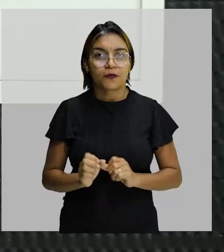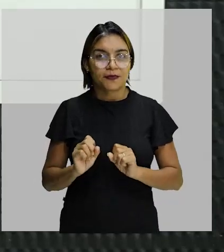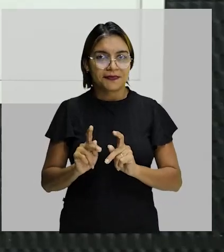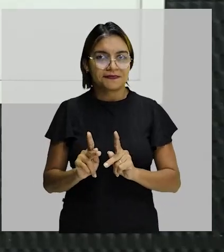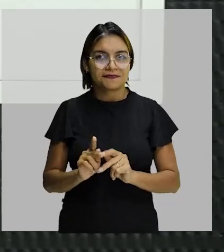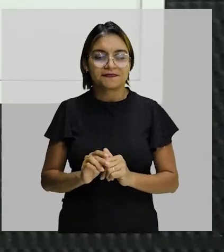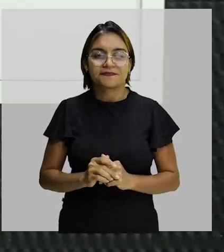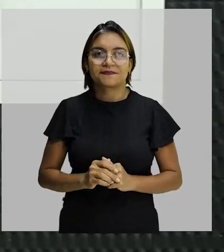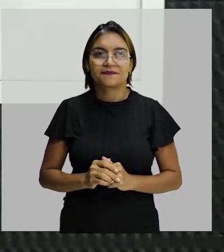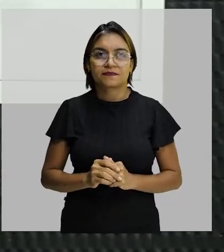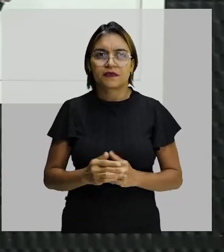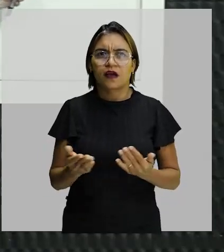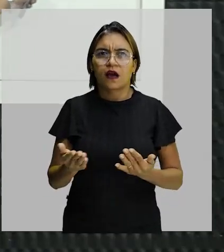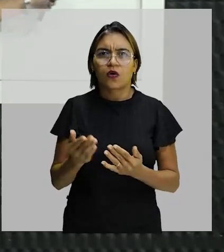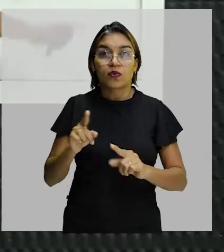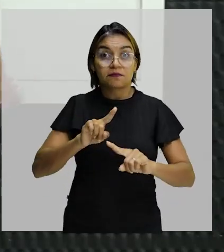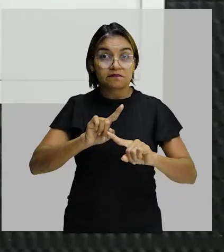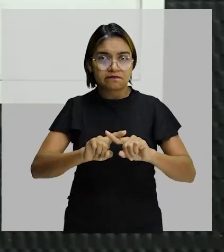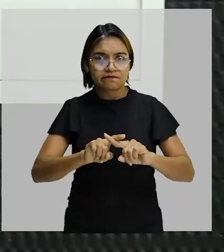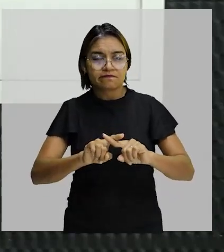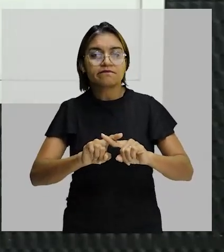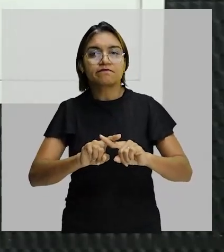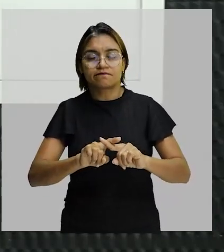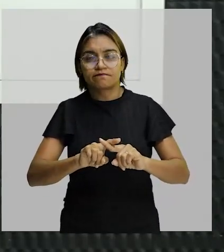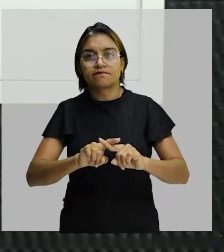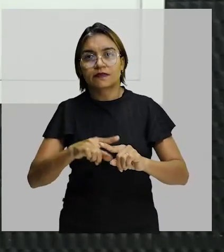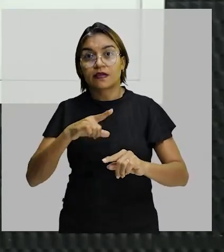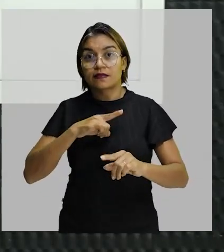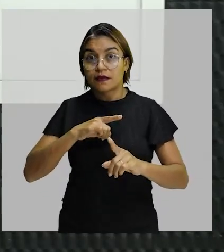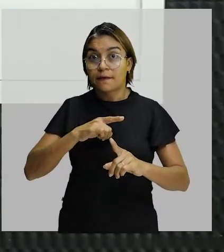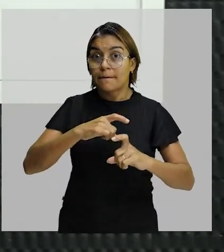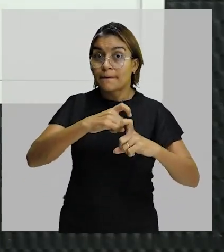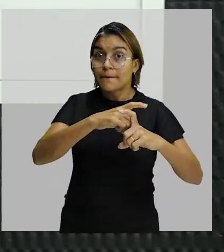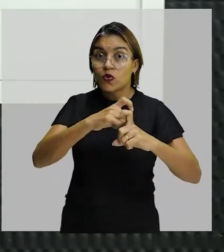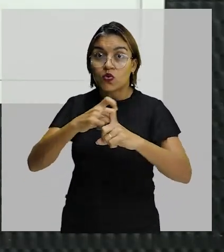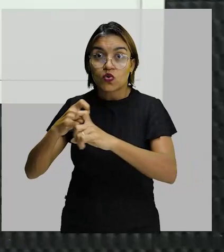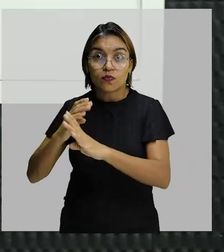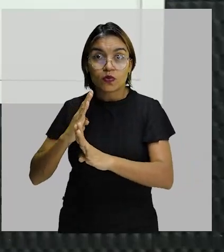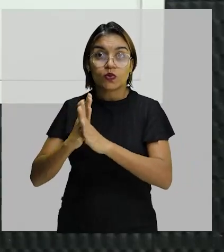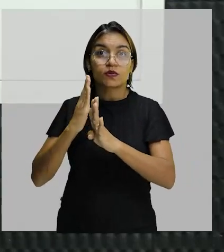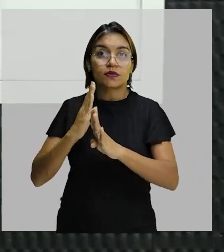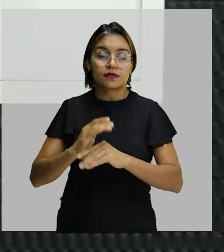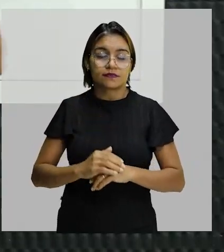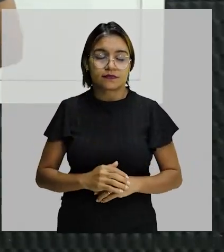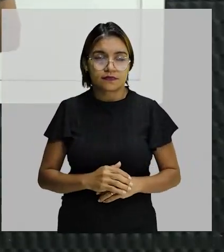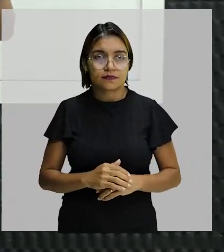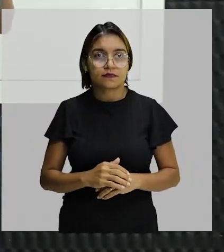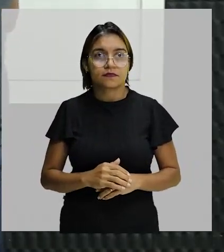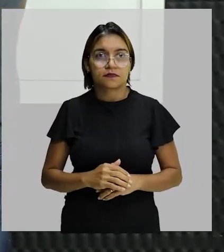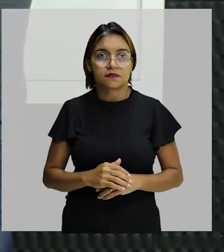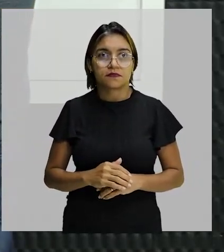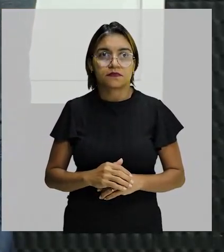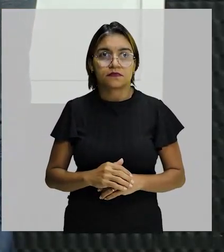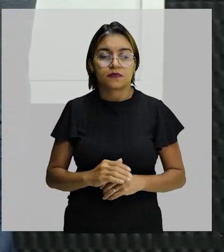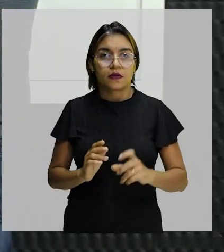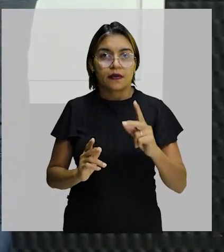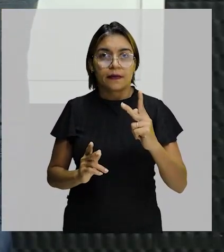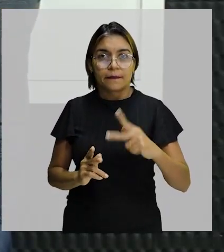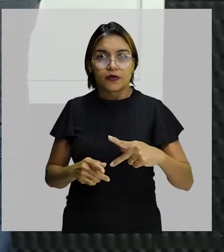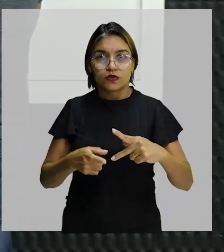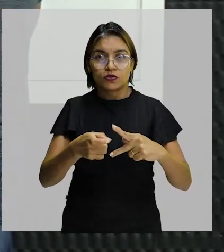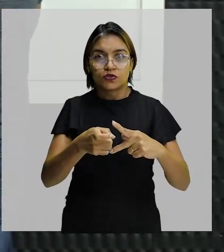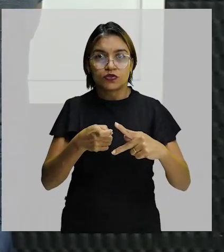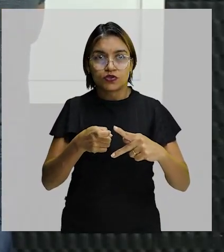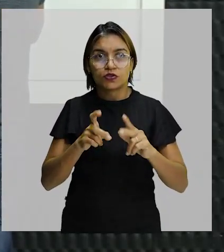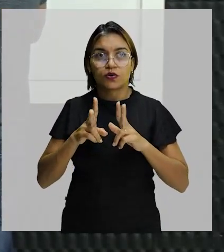Beleza. Agora eu vou fazer a multiplicação, né, para encontrar o polinômio. Ele quer o polinômio. Então, px vai ser